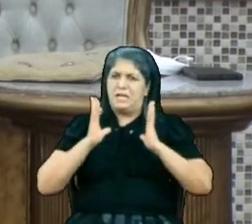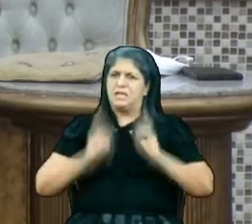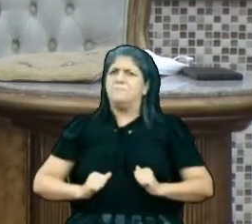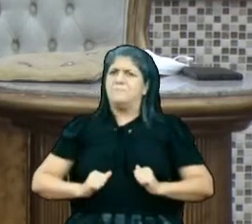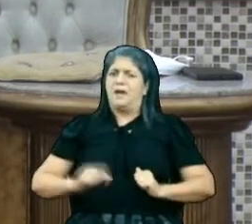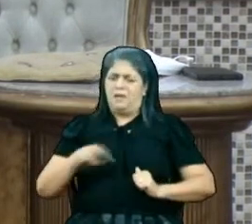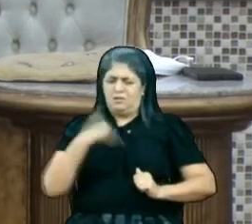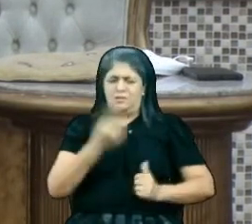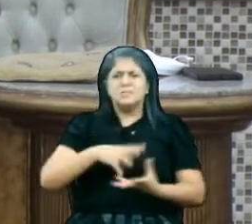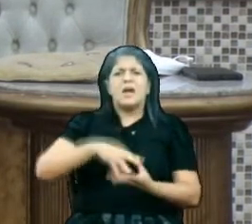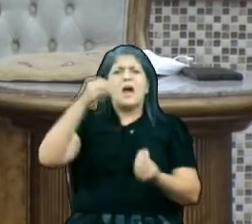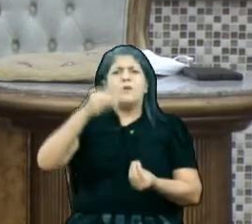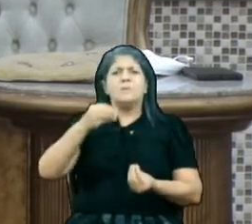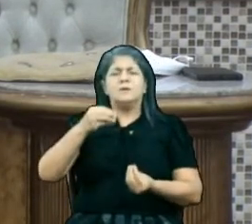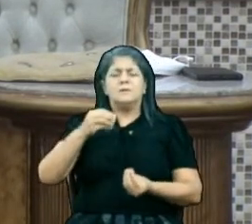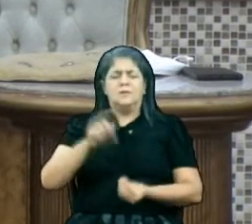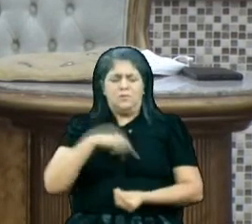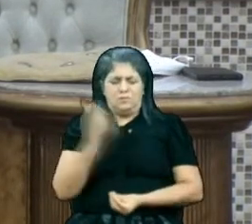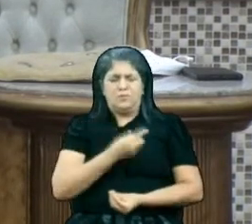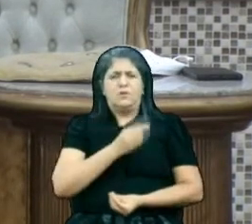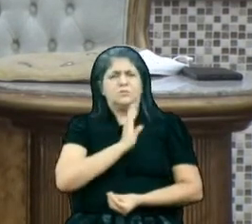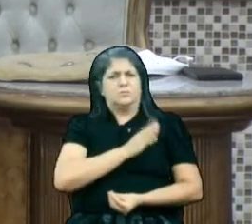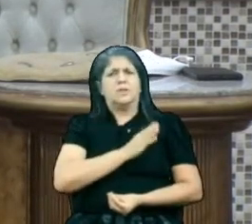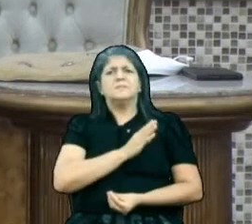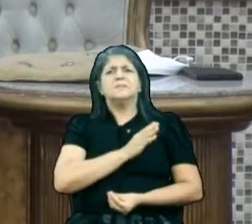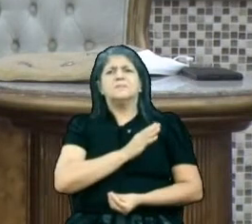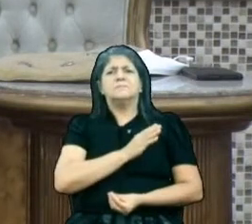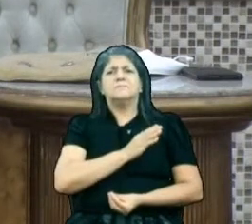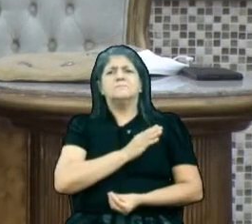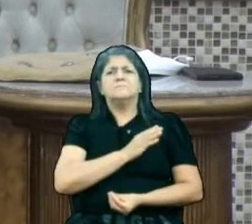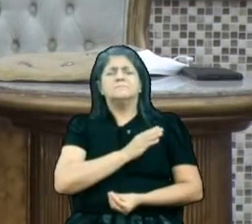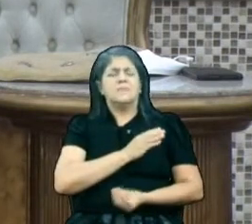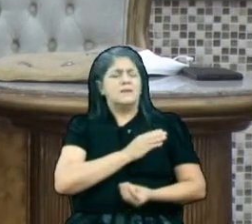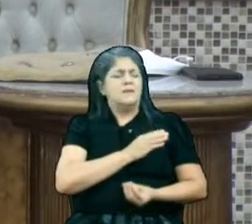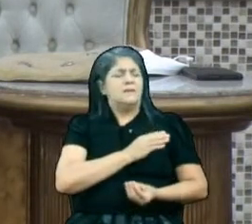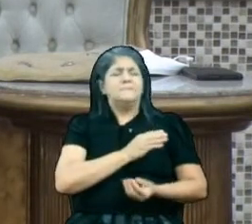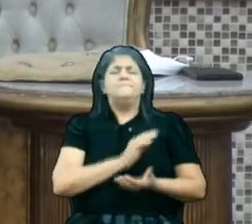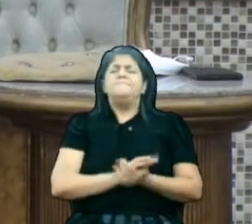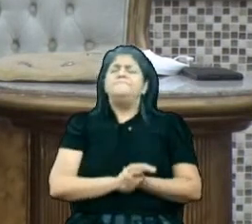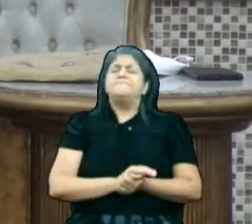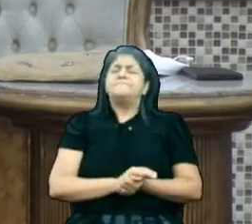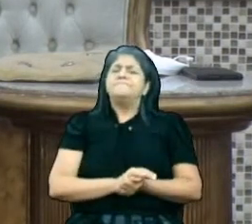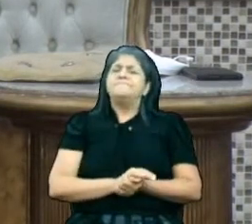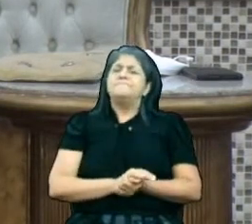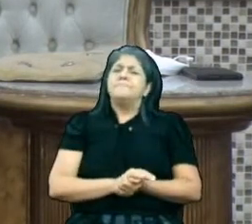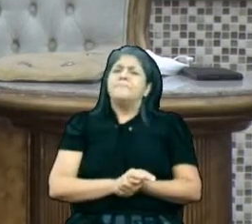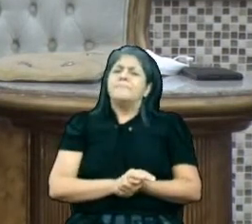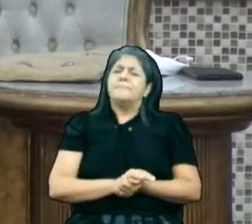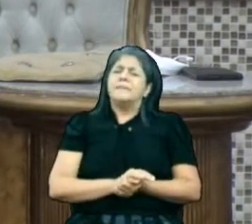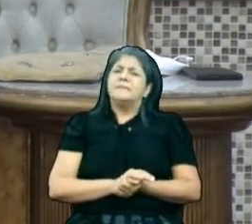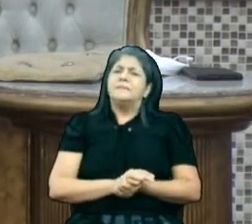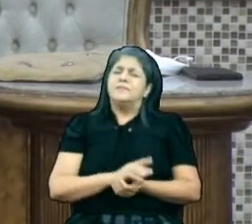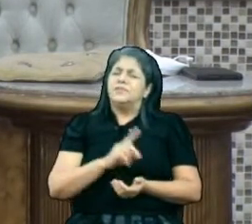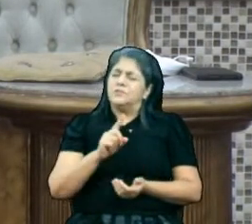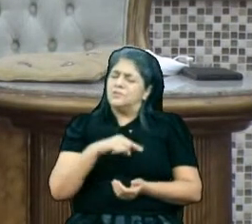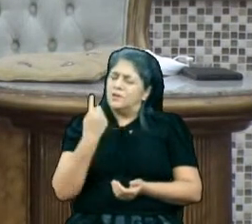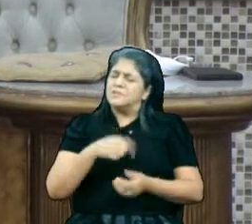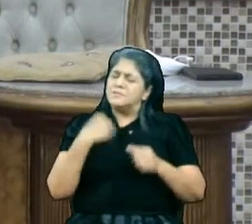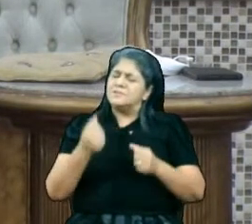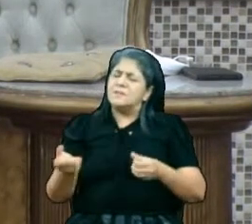algo que por ventura esteja entulhando o nosso coração a nossa alma e para que a gente